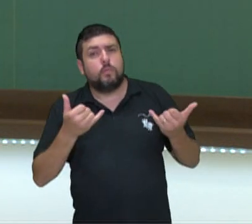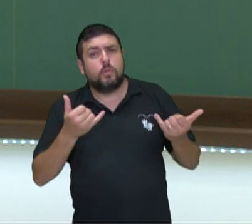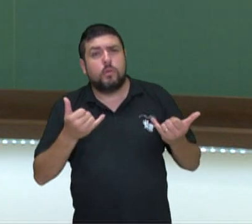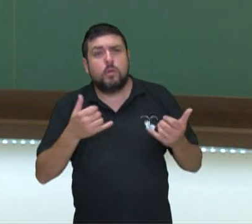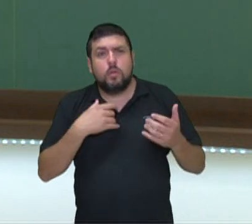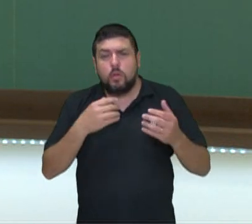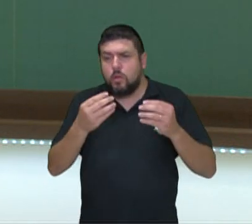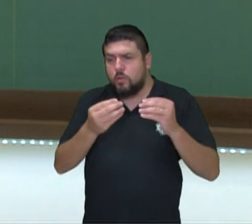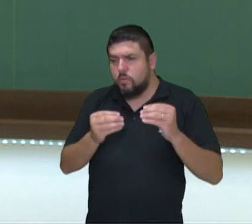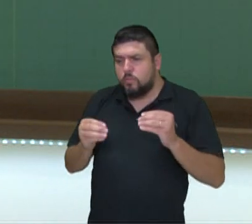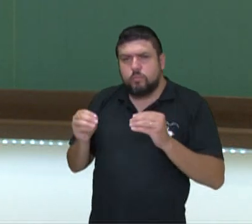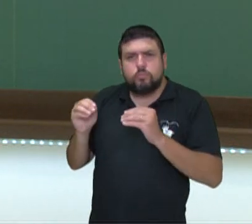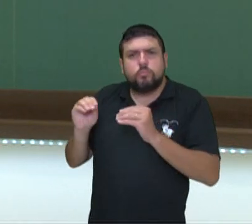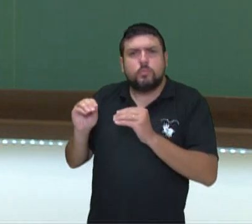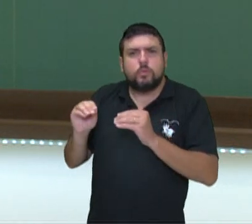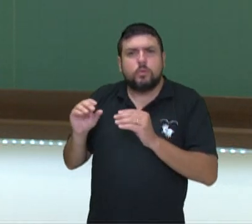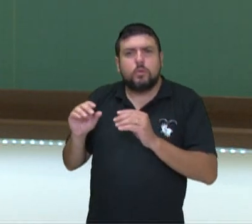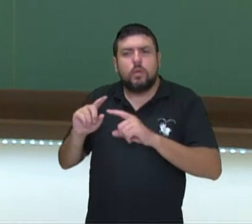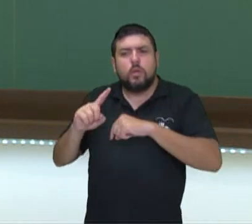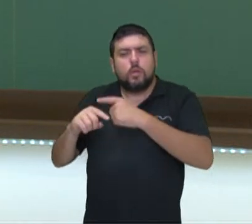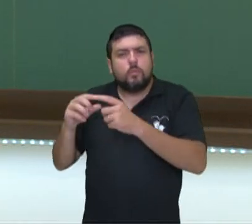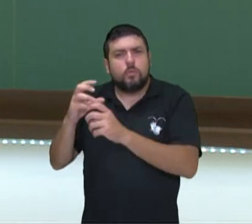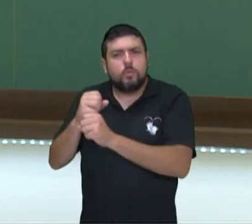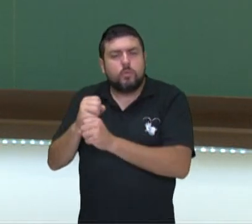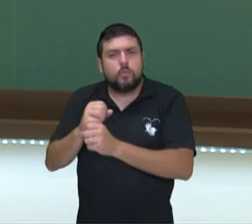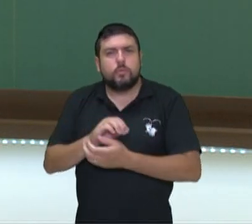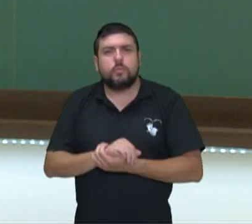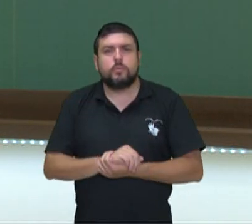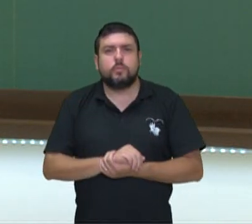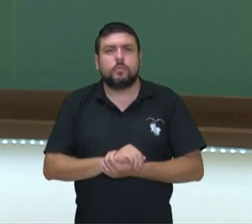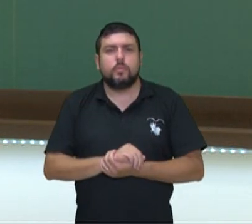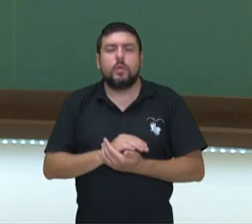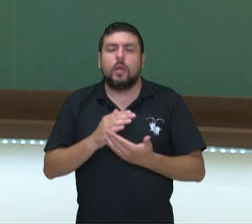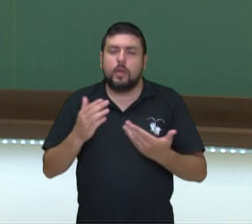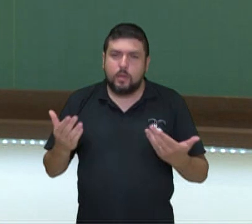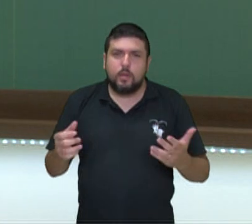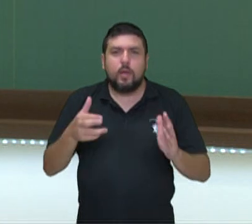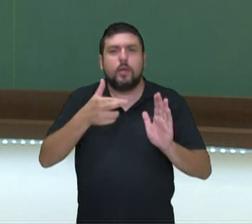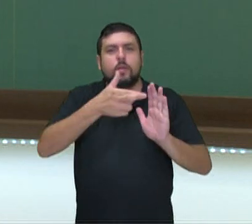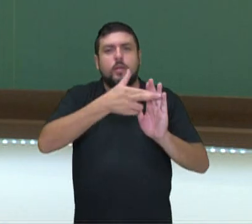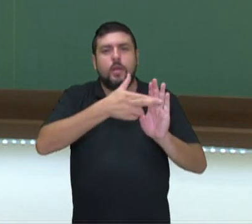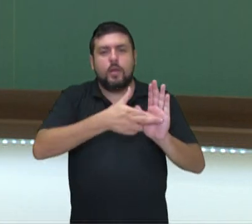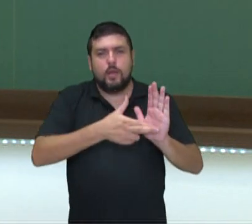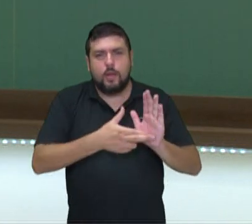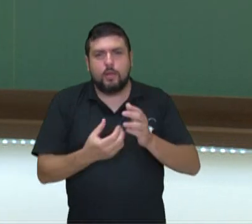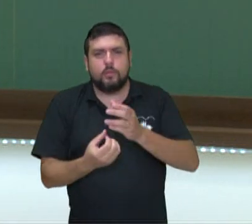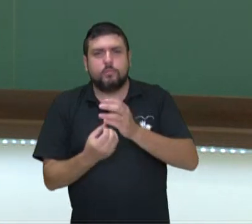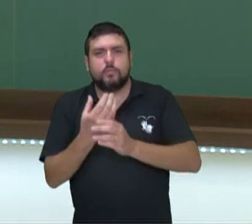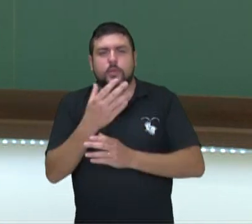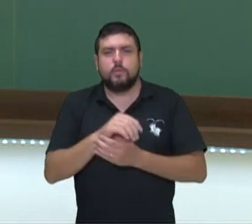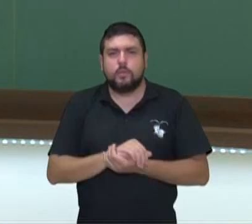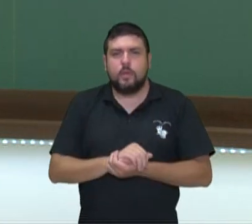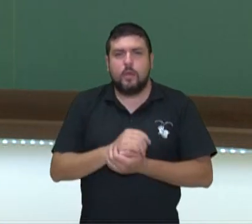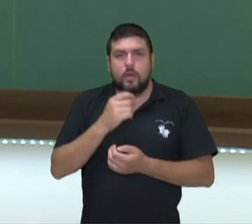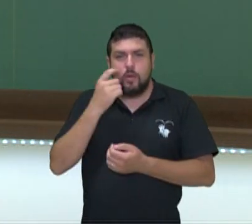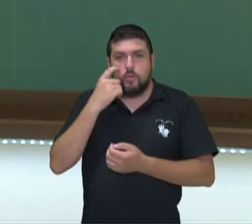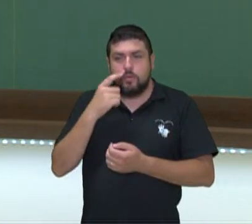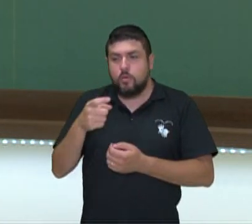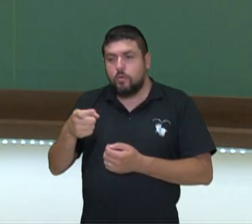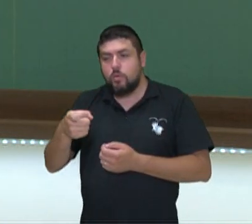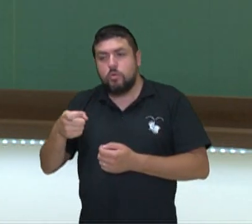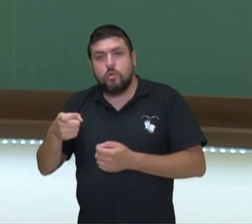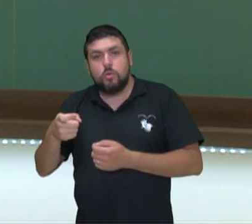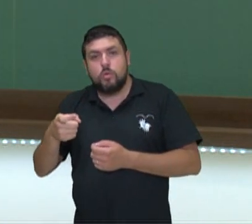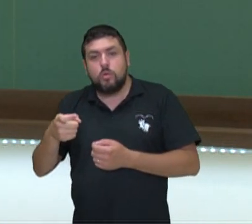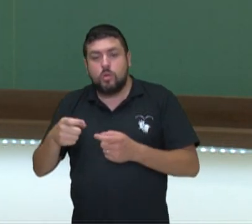ó, multiplica e soma depois. Então, essa é a regra, é a lei de formação. E olha o nosso X aqui, do primeiro grau,